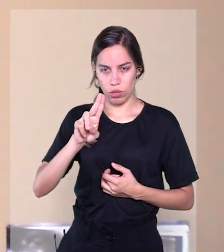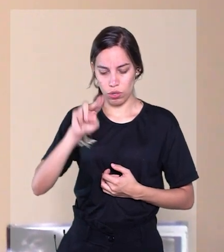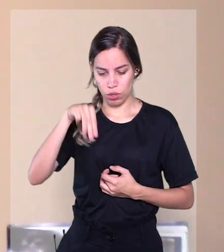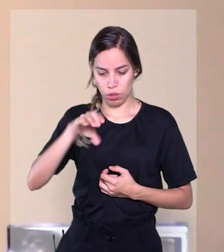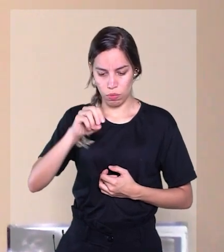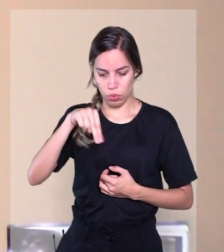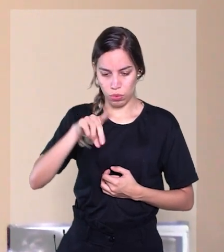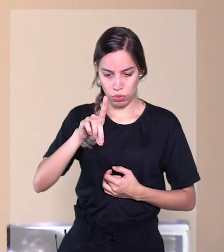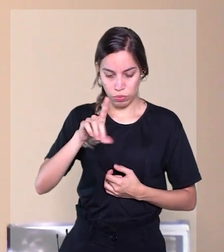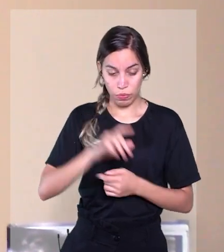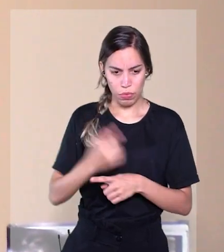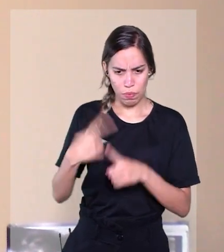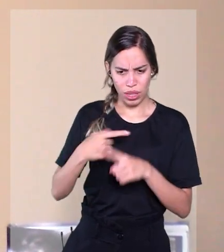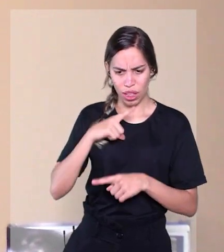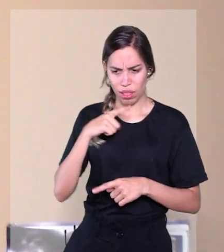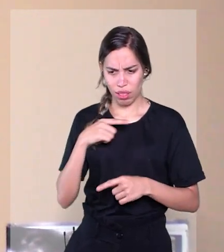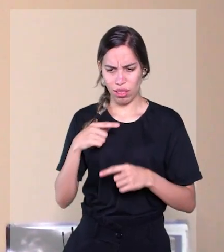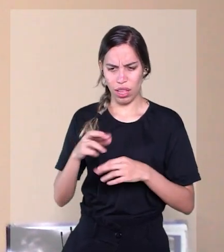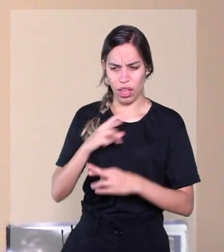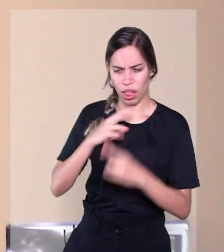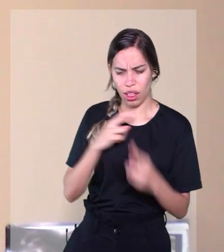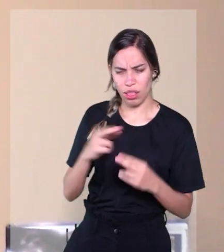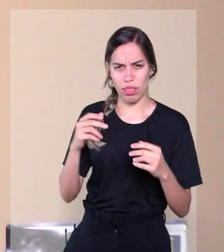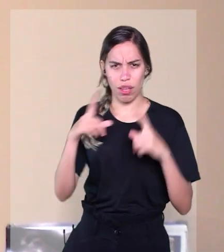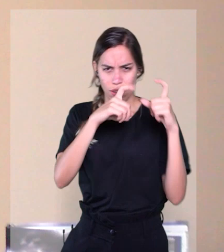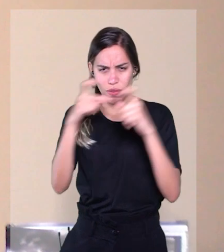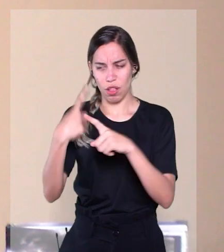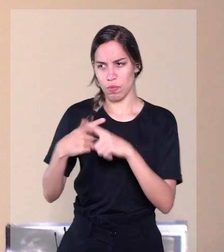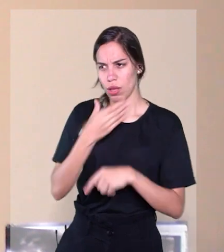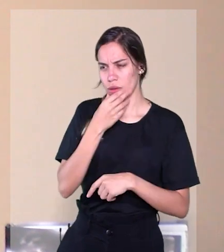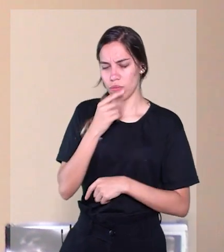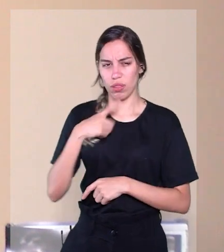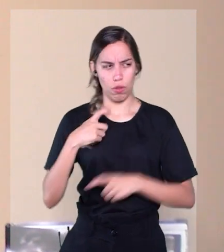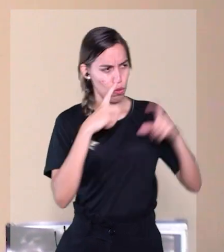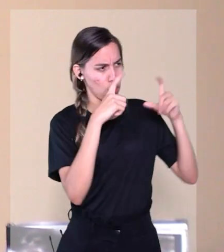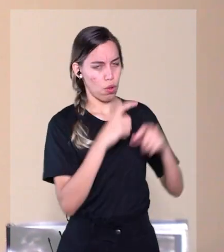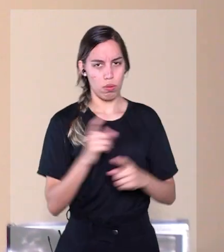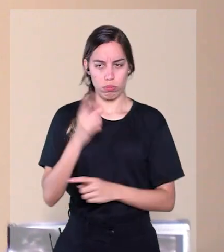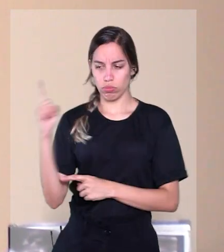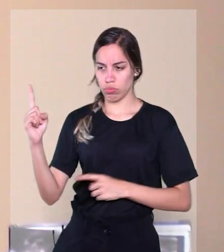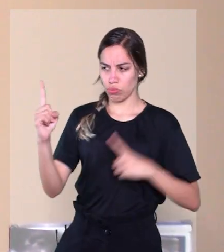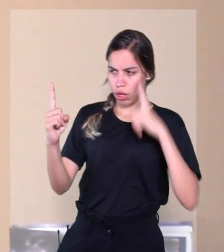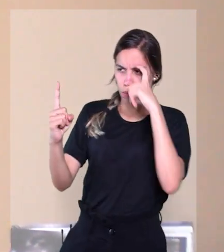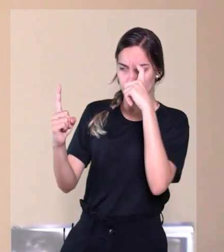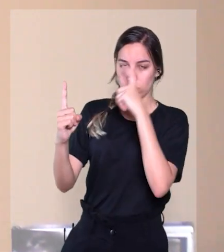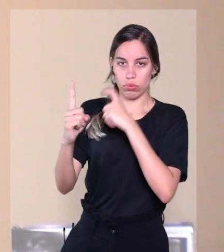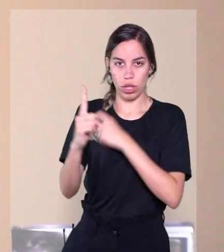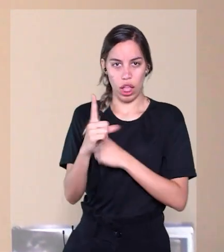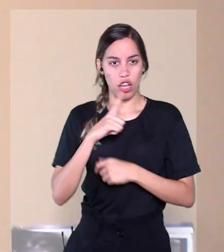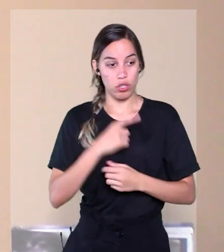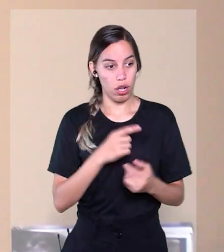com a fotografia. Ele foi N vezes fotografado. Ele guardou um grande arquivo